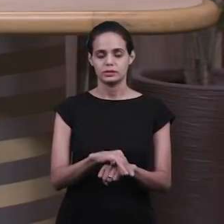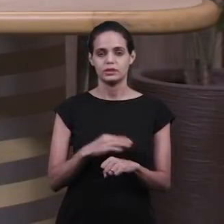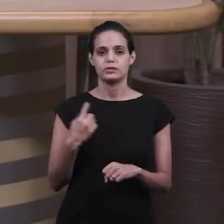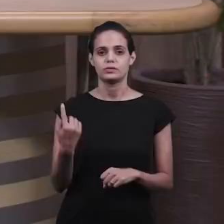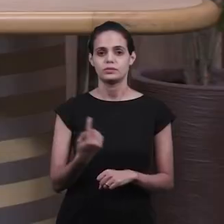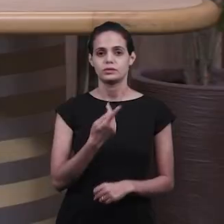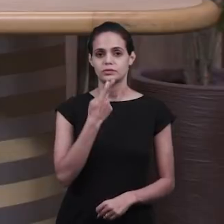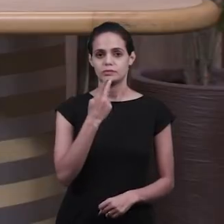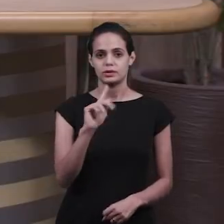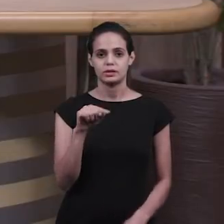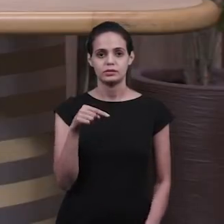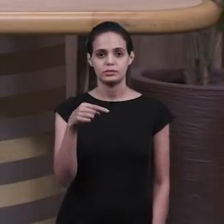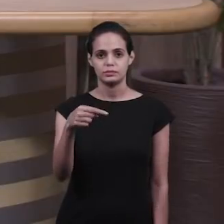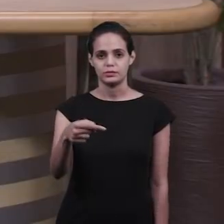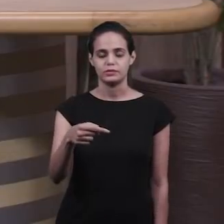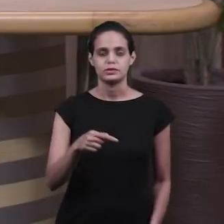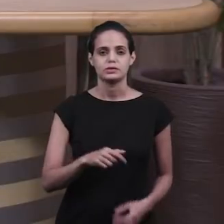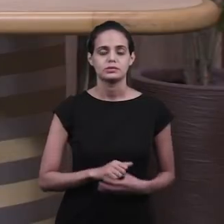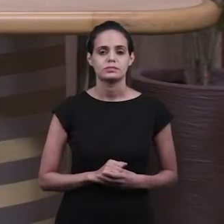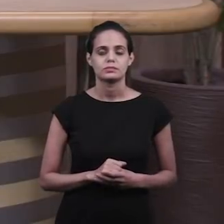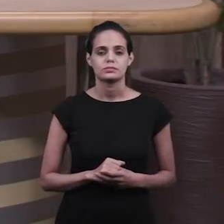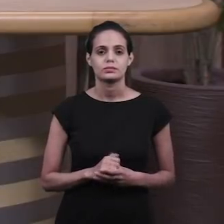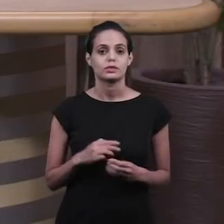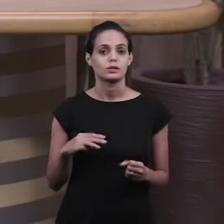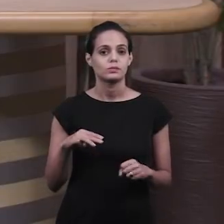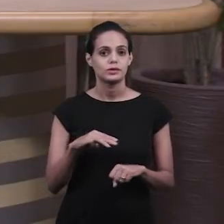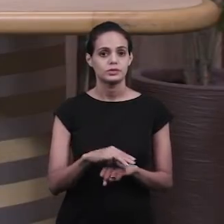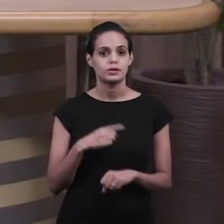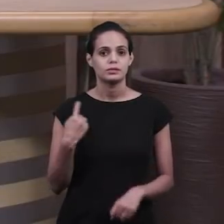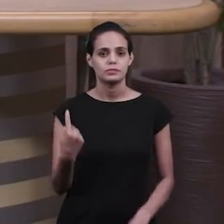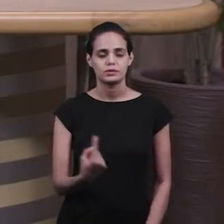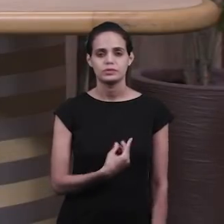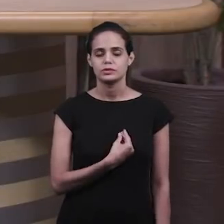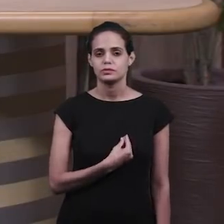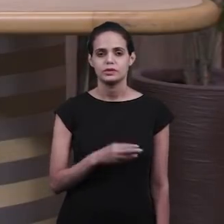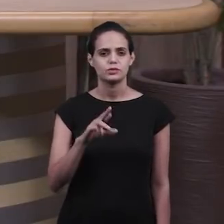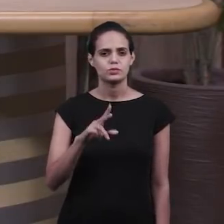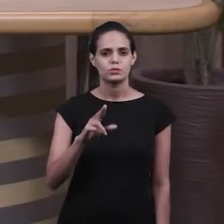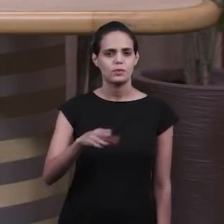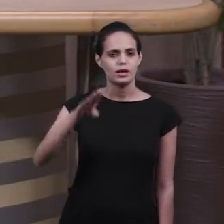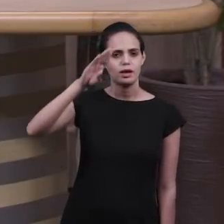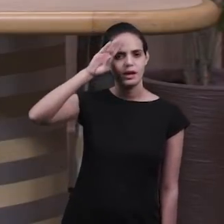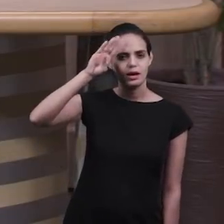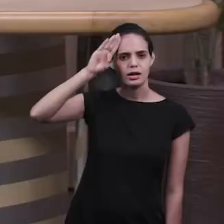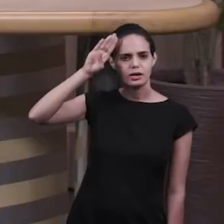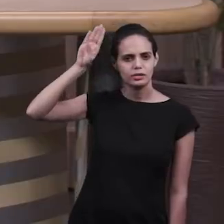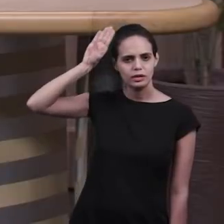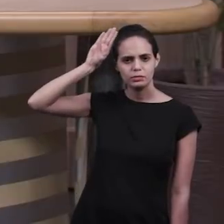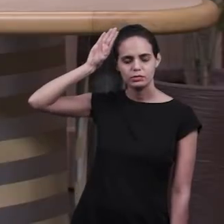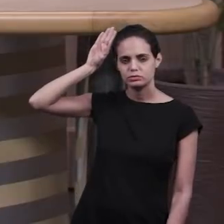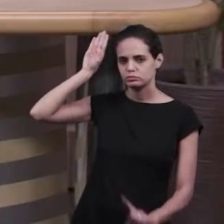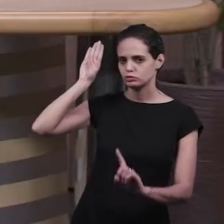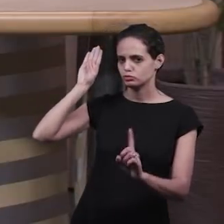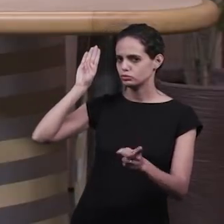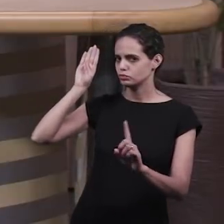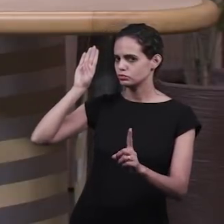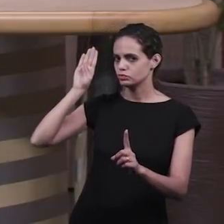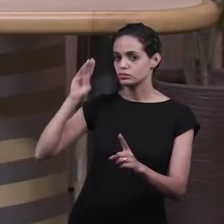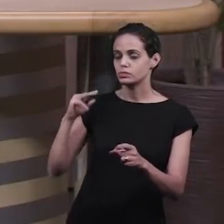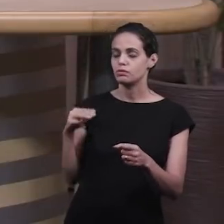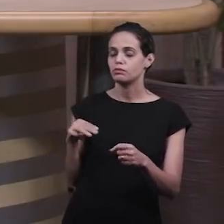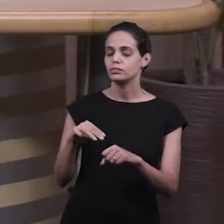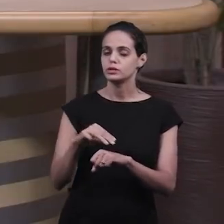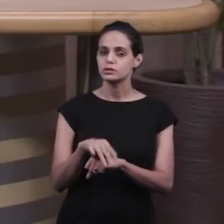depois, o ministério para nós não é acadêmico. Né? O ministério para nós ele